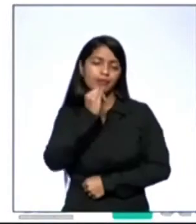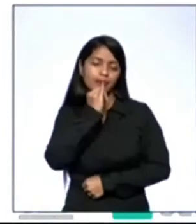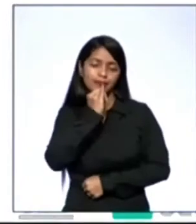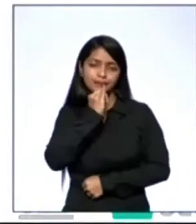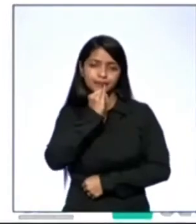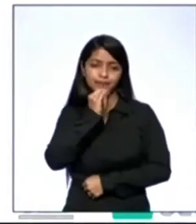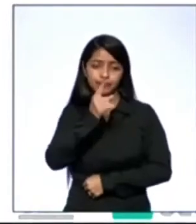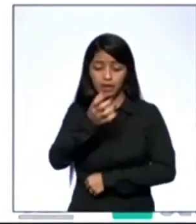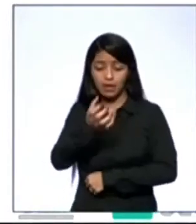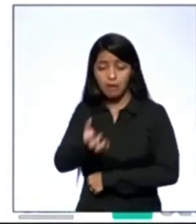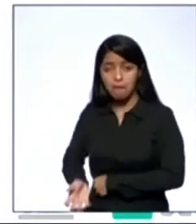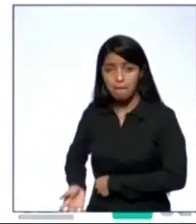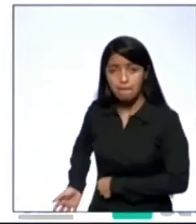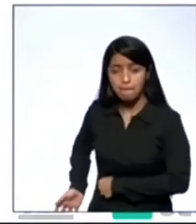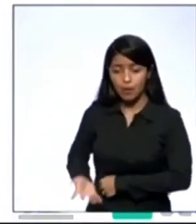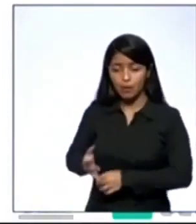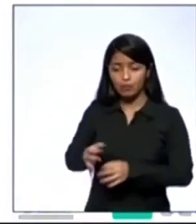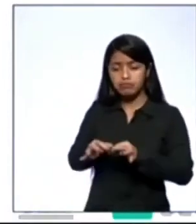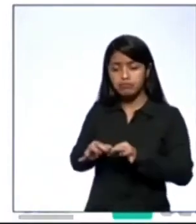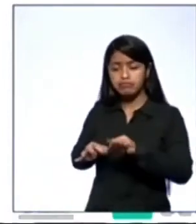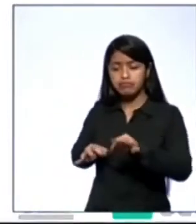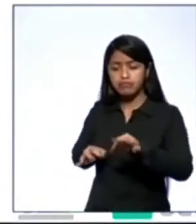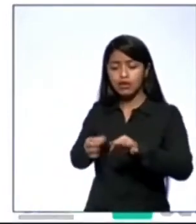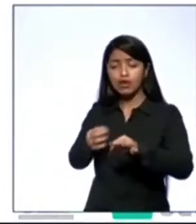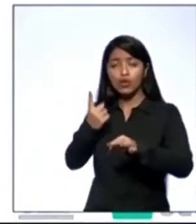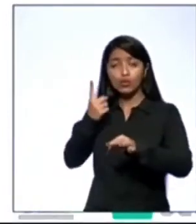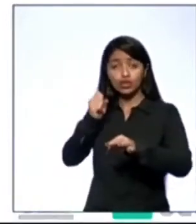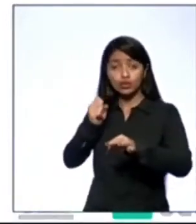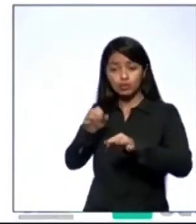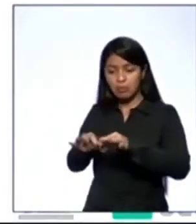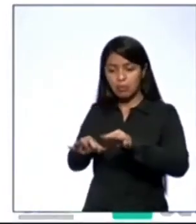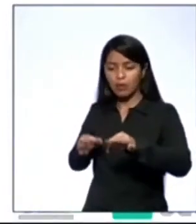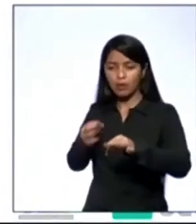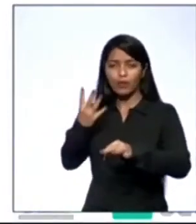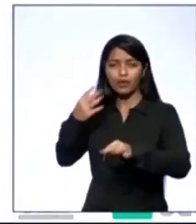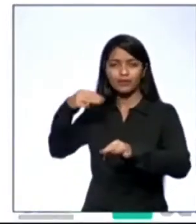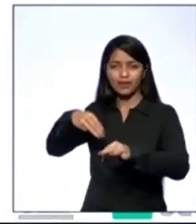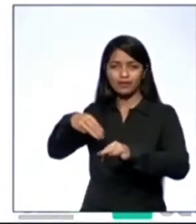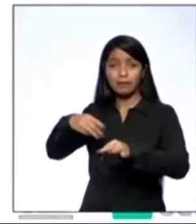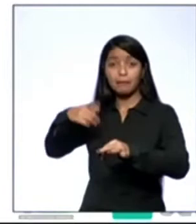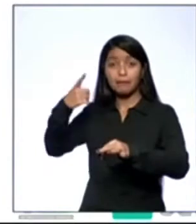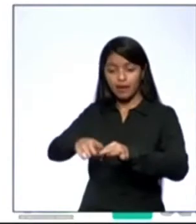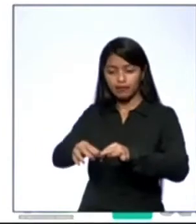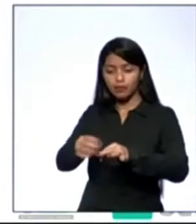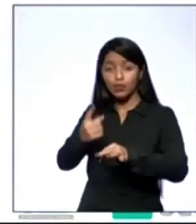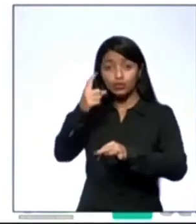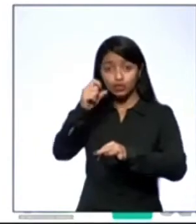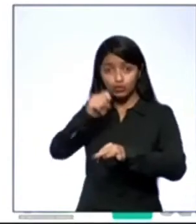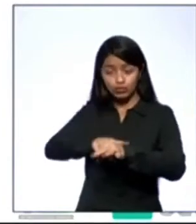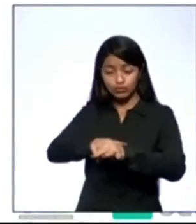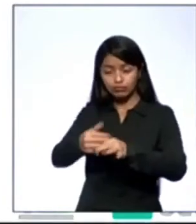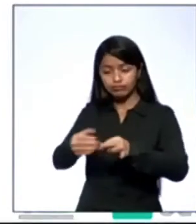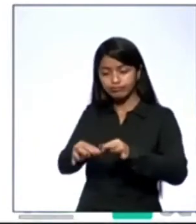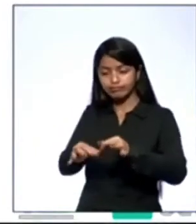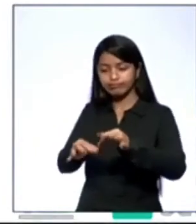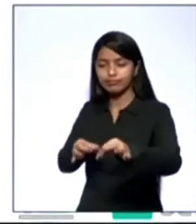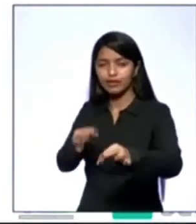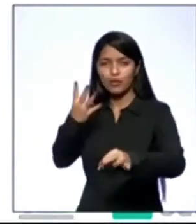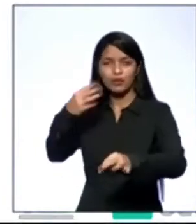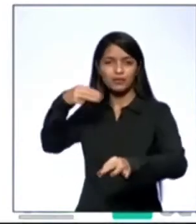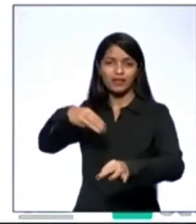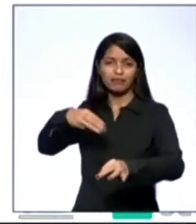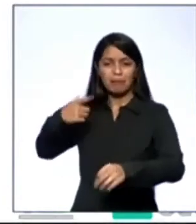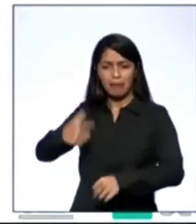deslocou 4 metros a cada segundo. Trata-se de um movimento uniforme com velocidade escalar constante de 4 metros por